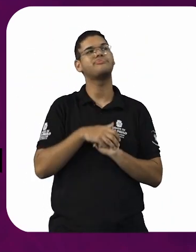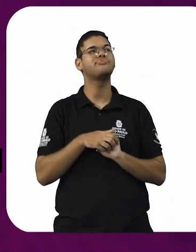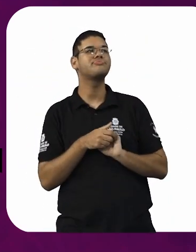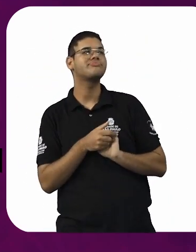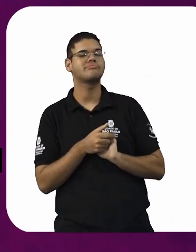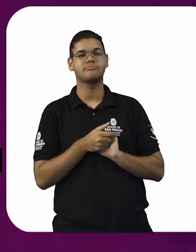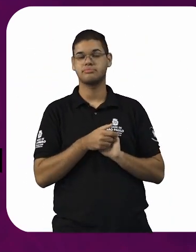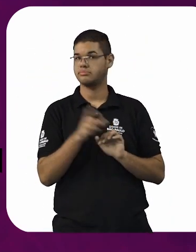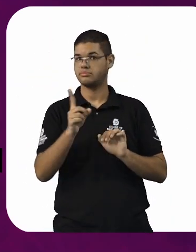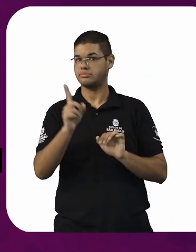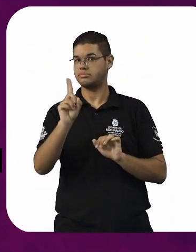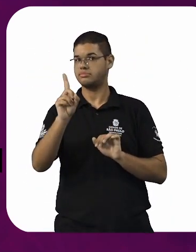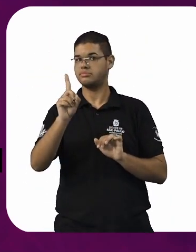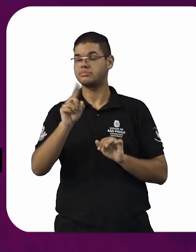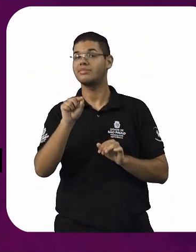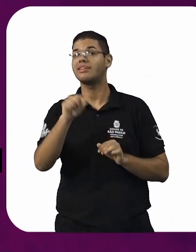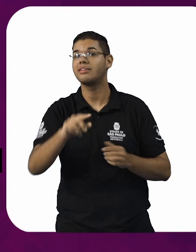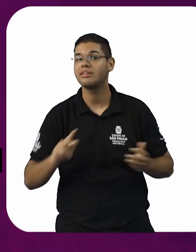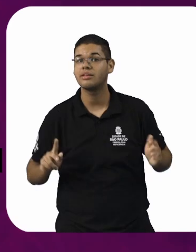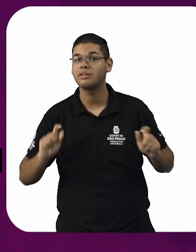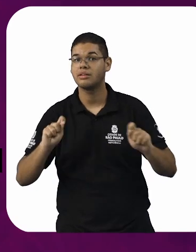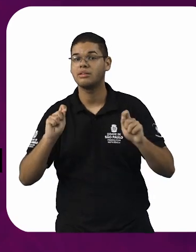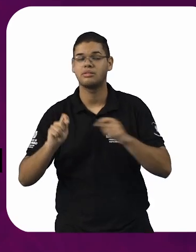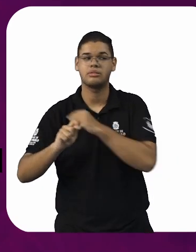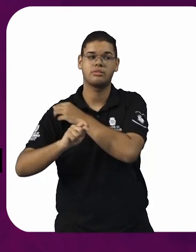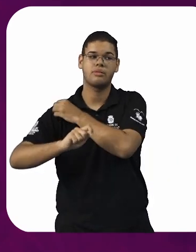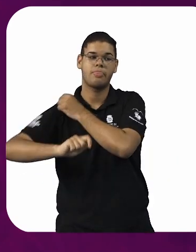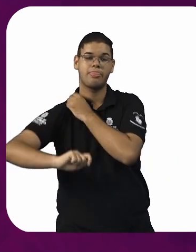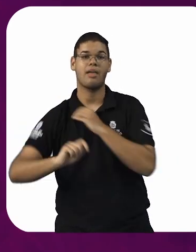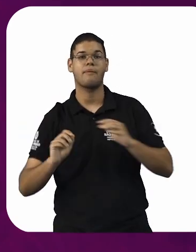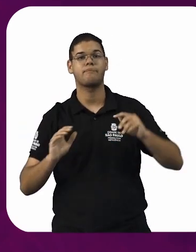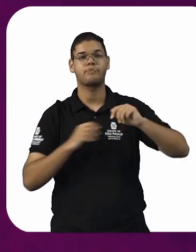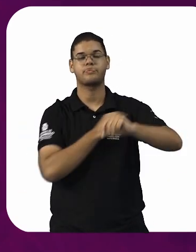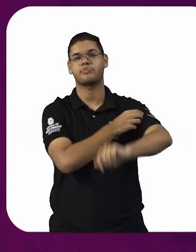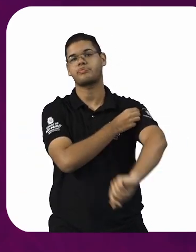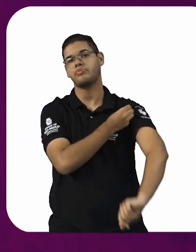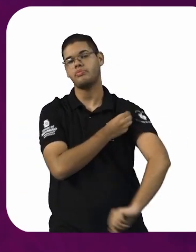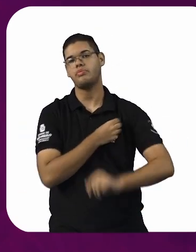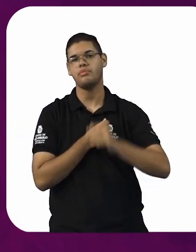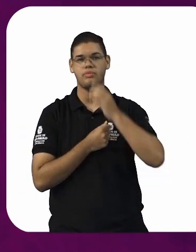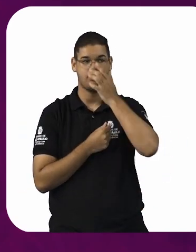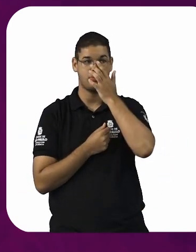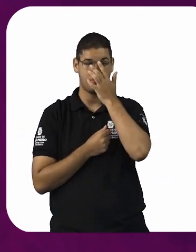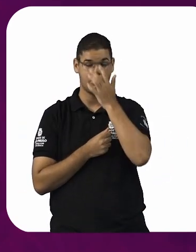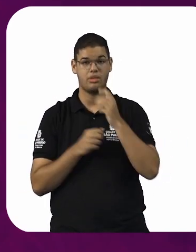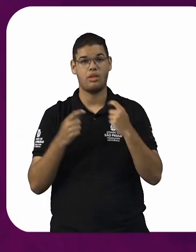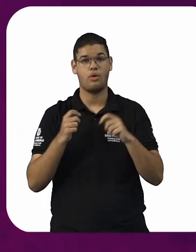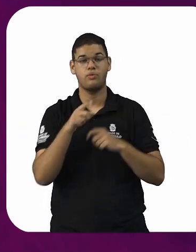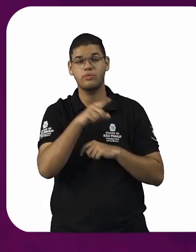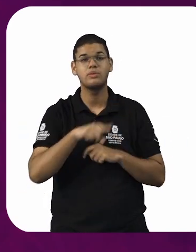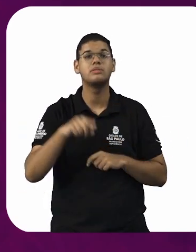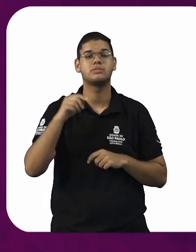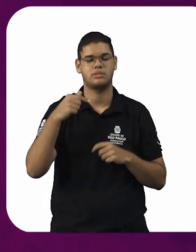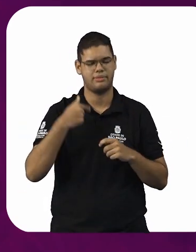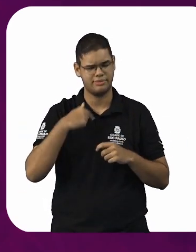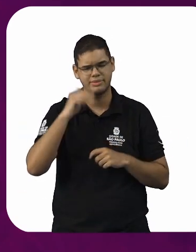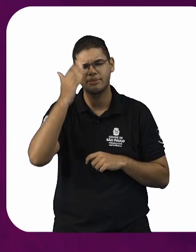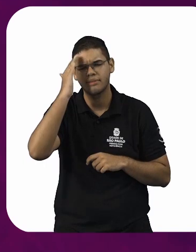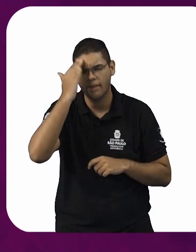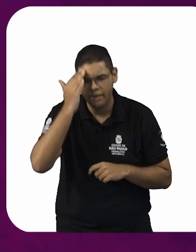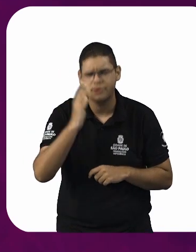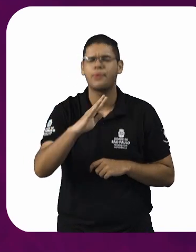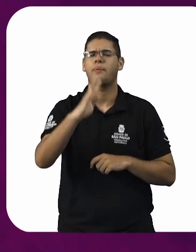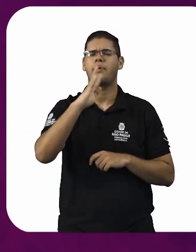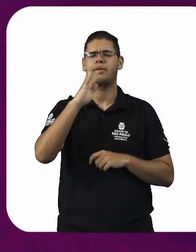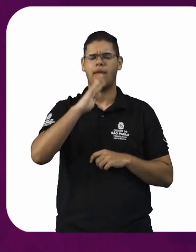transfóbica da identidade de gênero. E até de Judith Butler, se a gente for na teoria. Não, a pessoa se entende assim, e ela tem